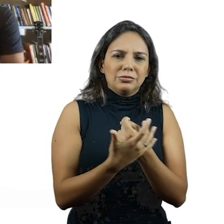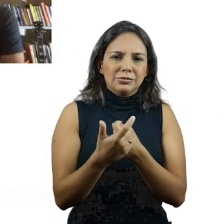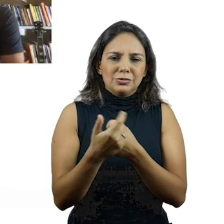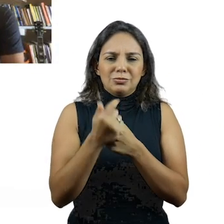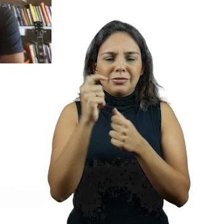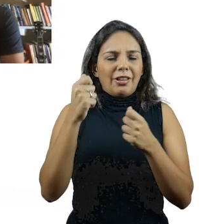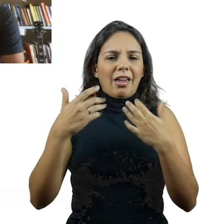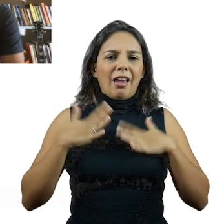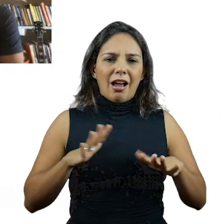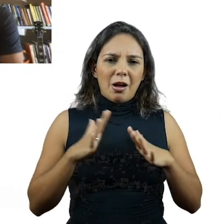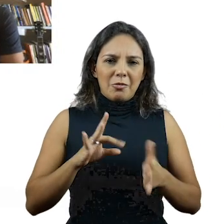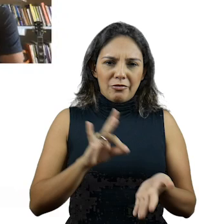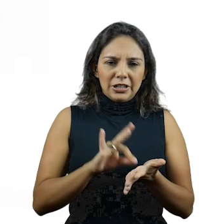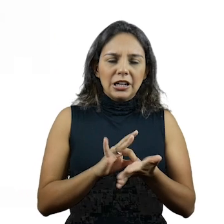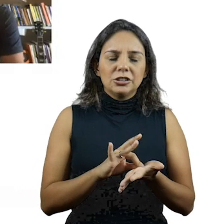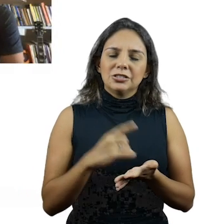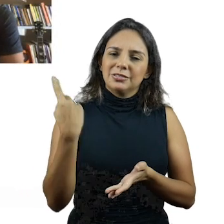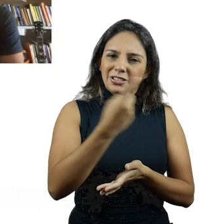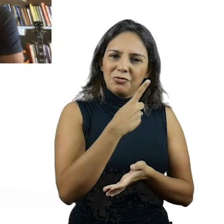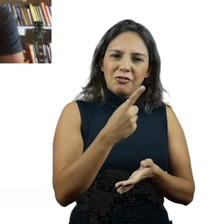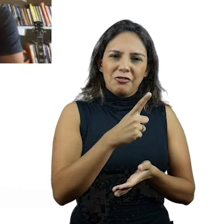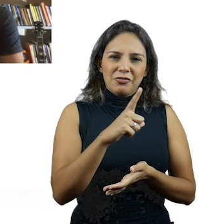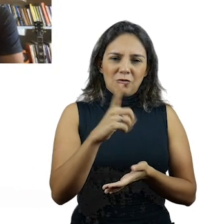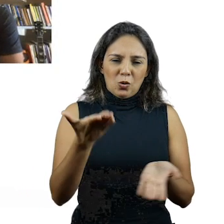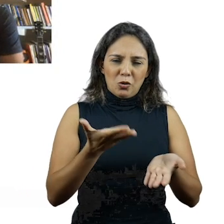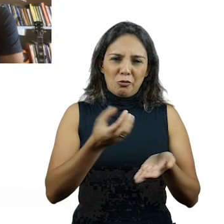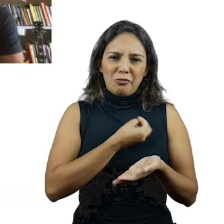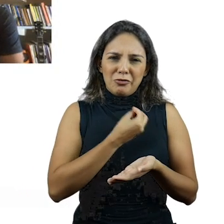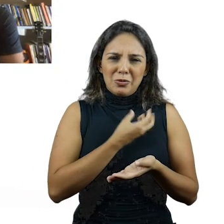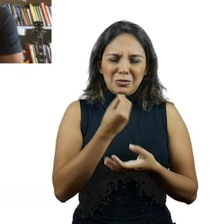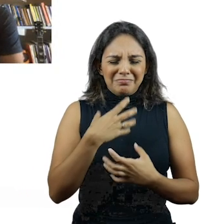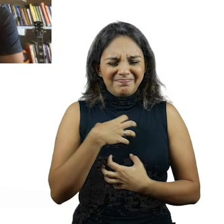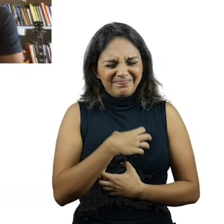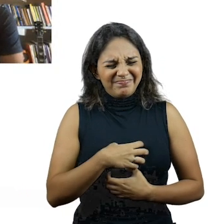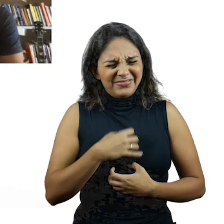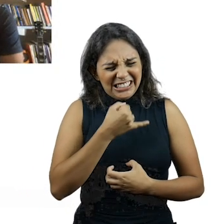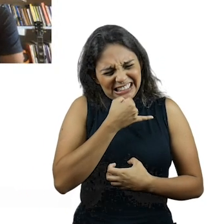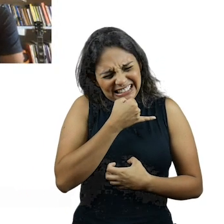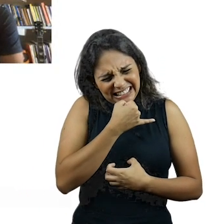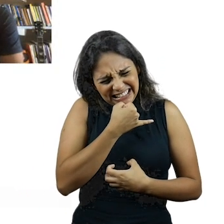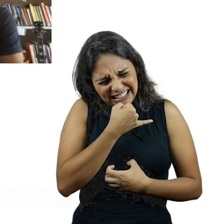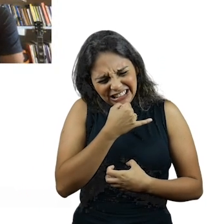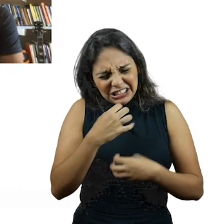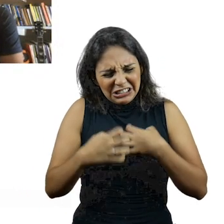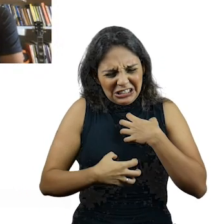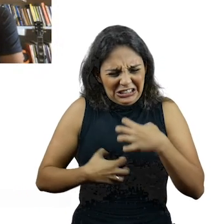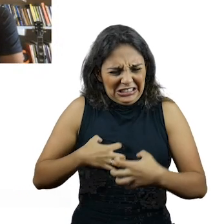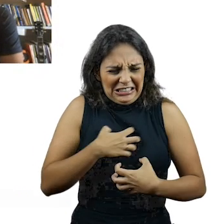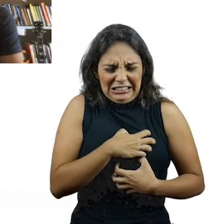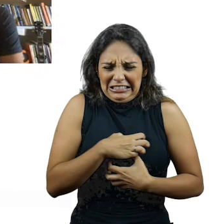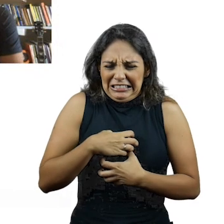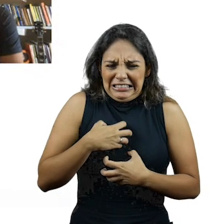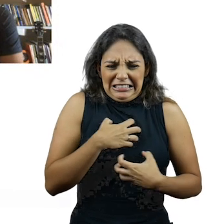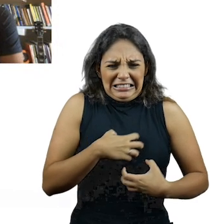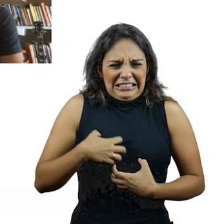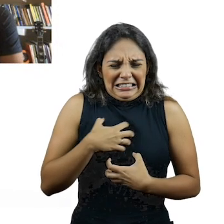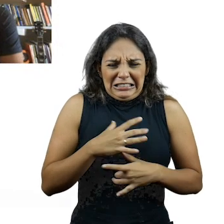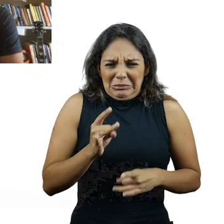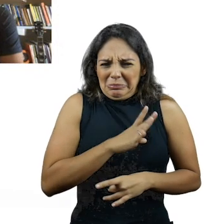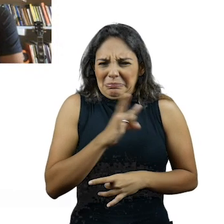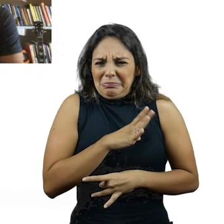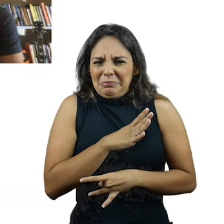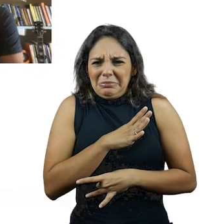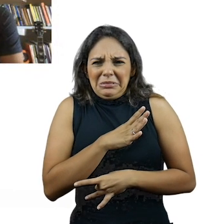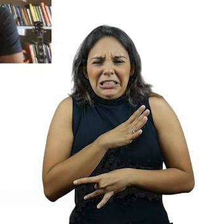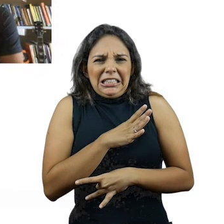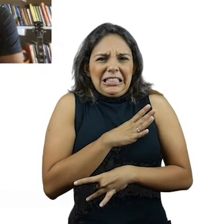calma, porque a grande verdade é que a gente vive um momento muito angustiante, esse medo, essa aflição,